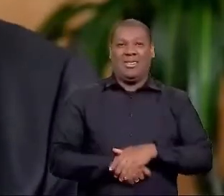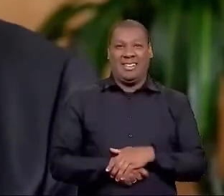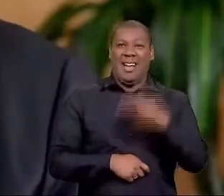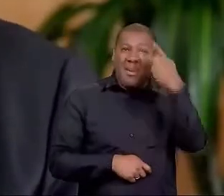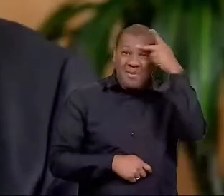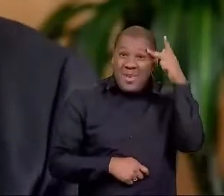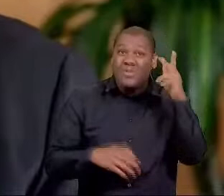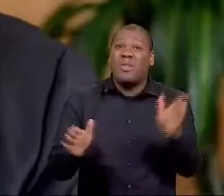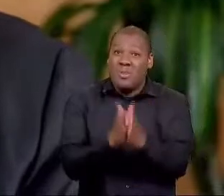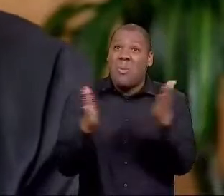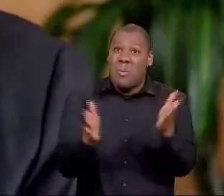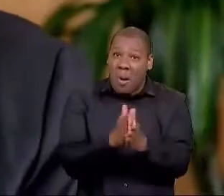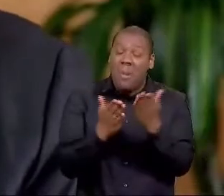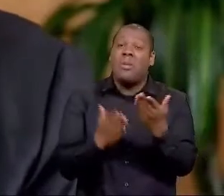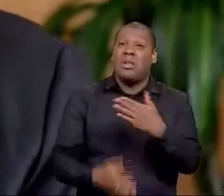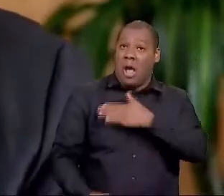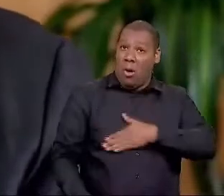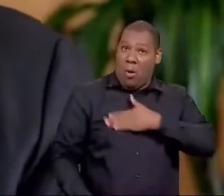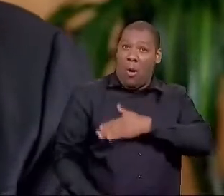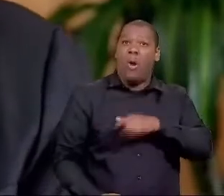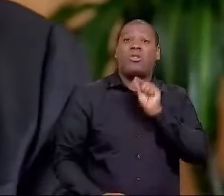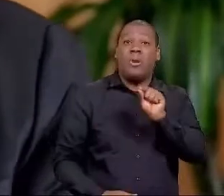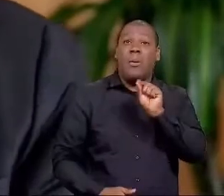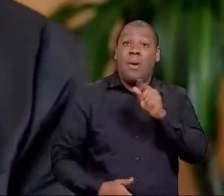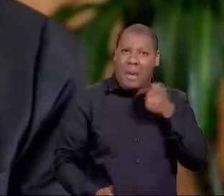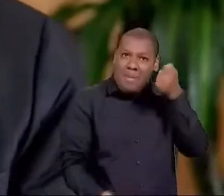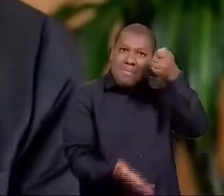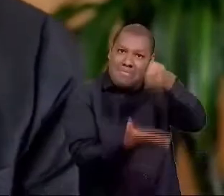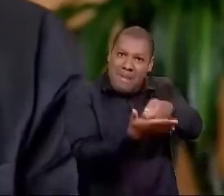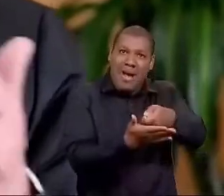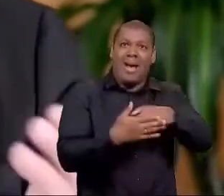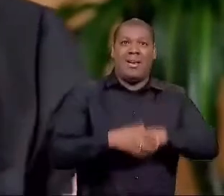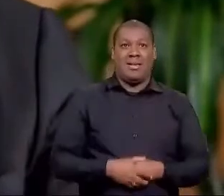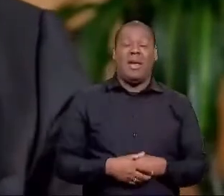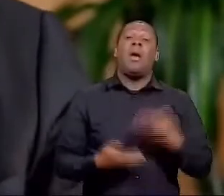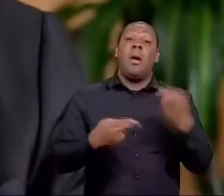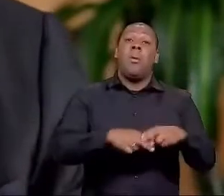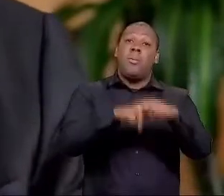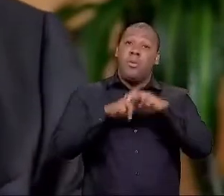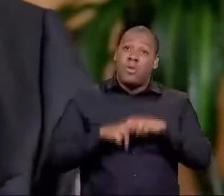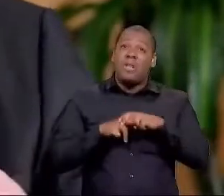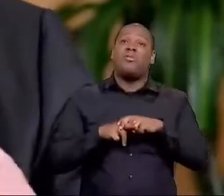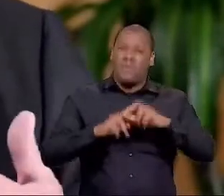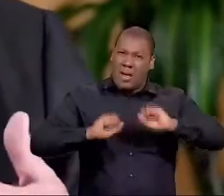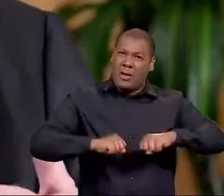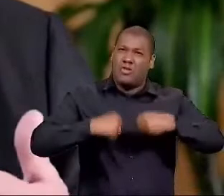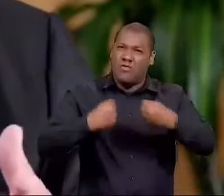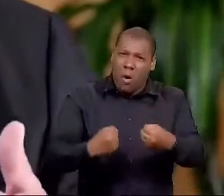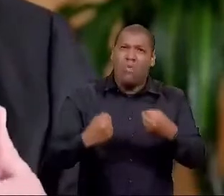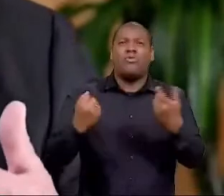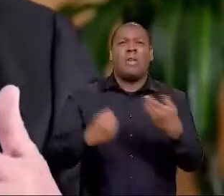grande procura para tentar resolver o problema da dívida, porque todo mundo quer andar de cara limpa.